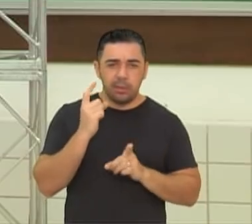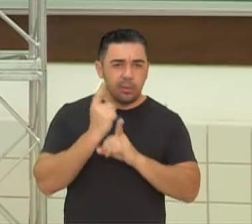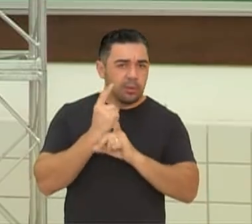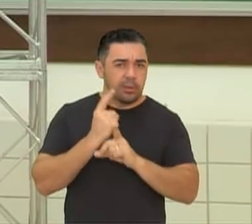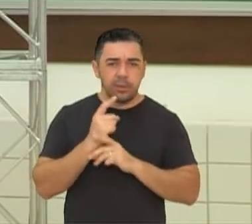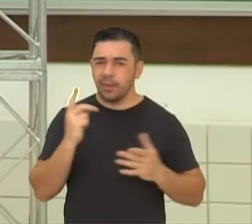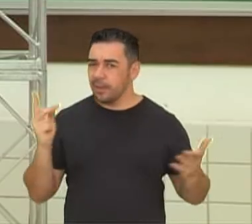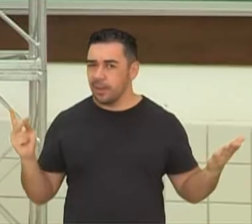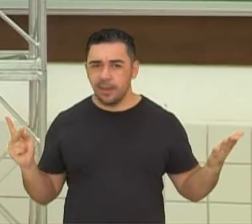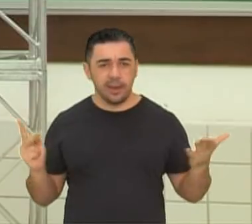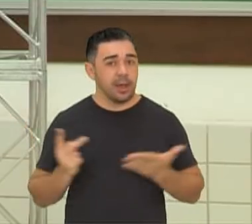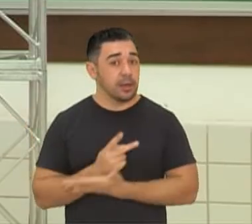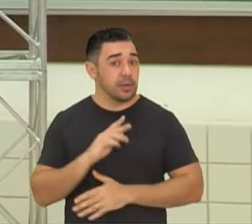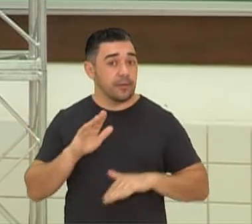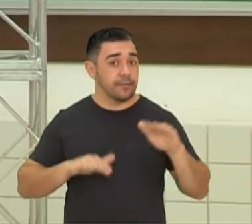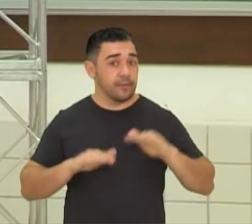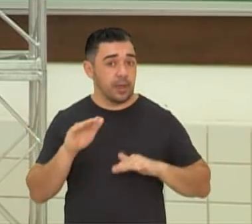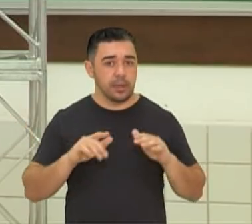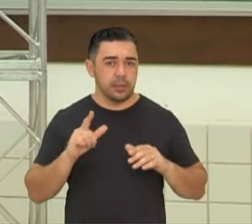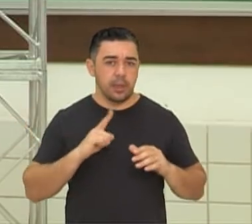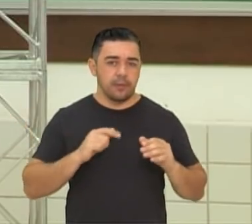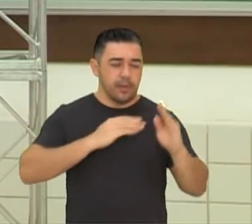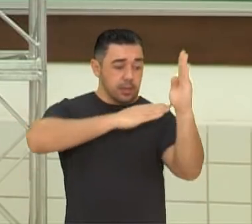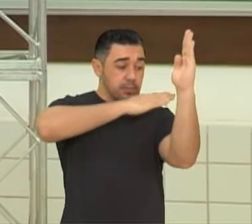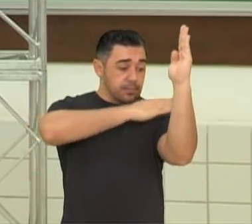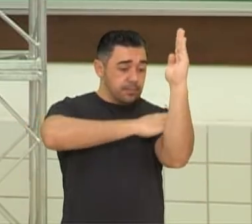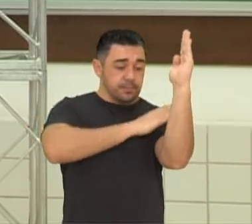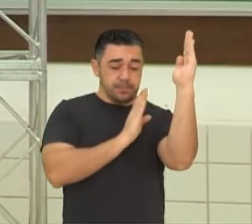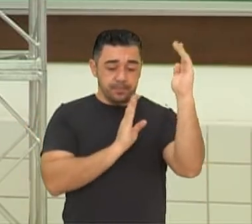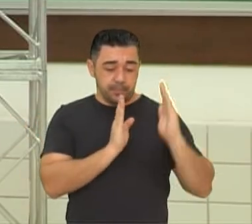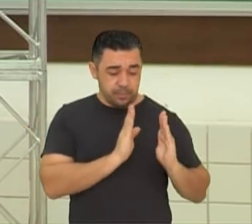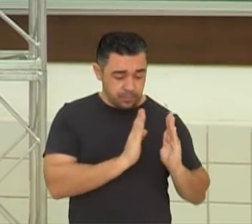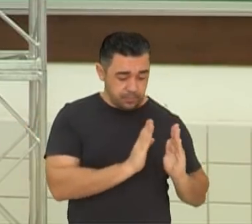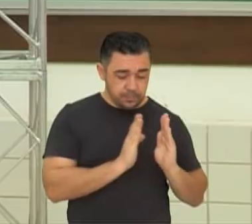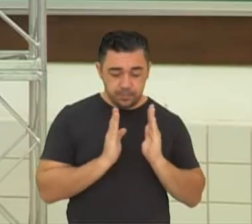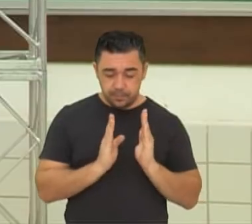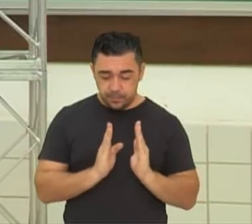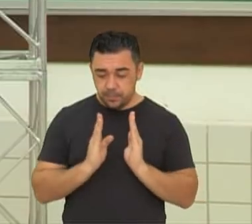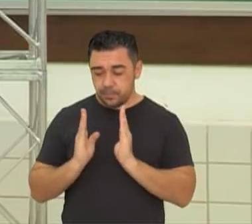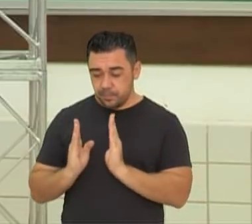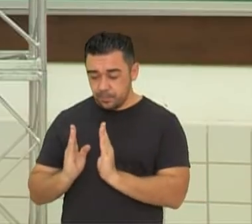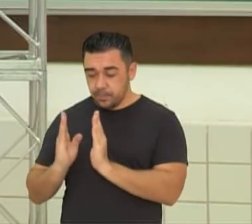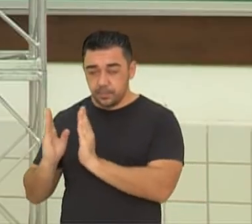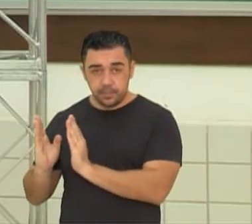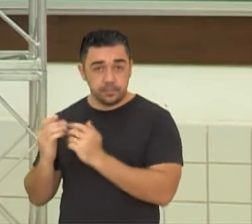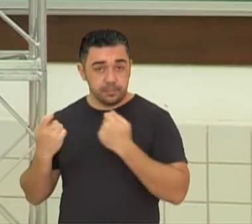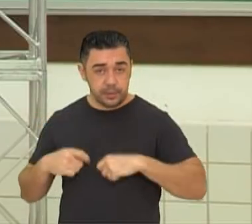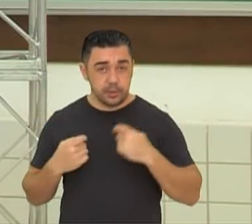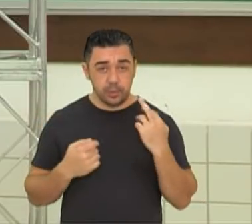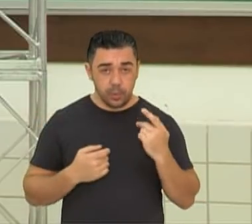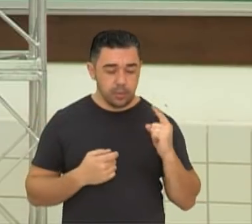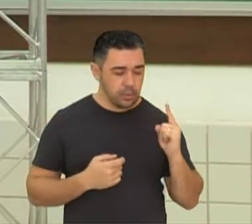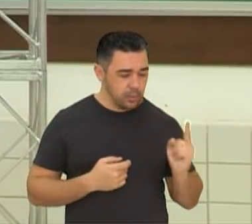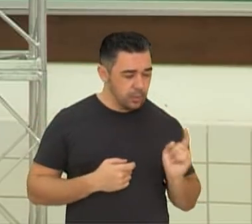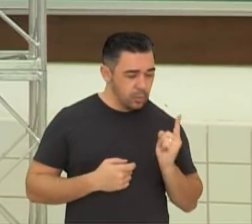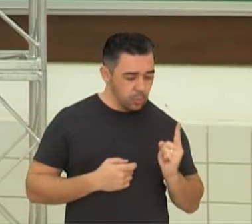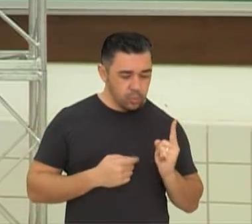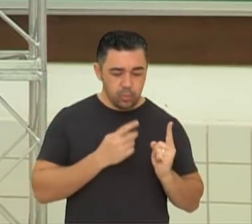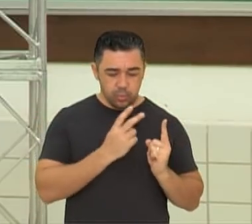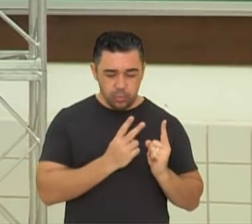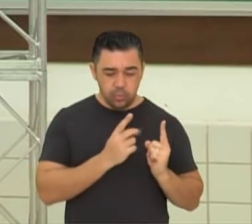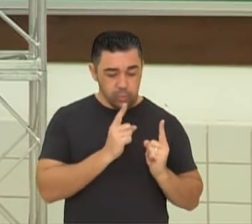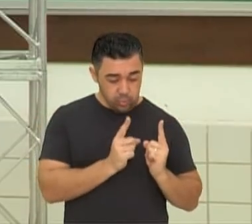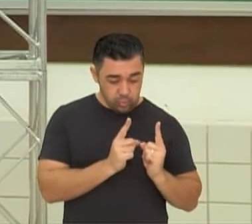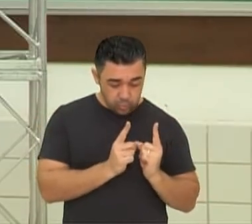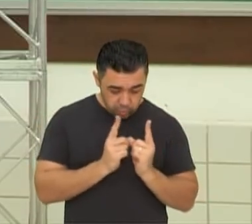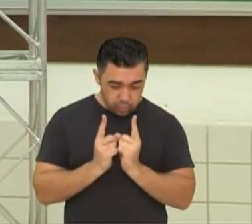aí faz errado. Ou não faz as medidas ali, as medidas iguais, as unidades iguais, tipo, 1 quadradinho para um, 2